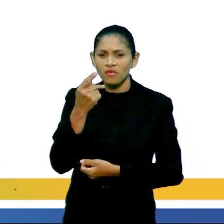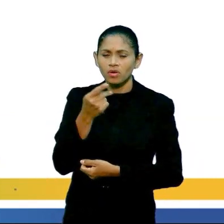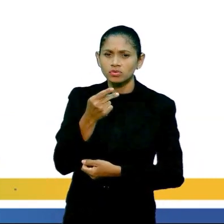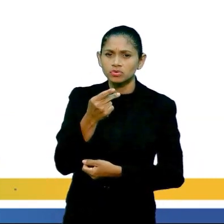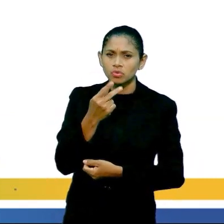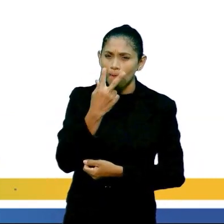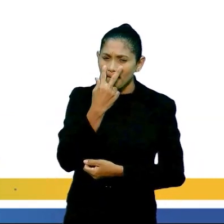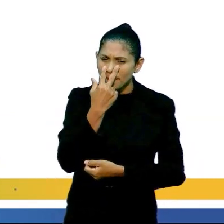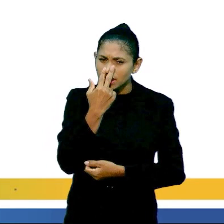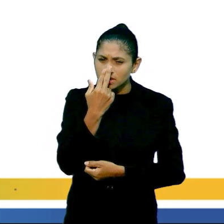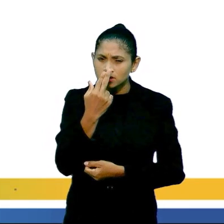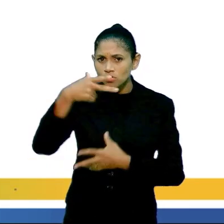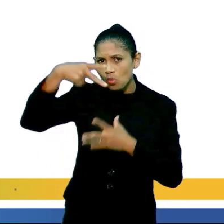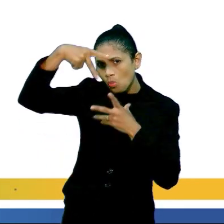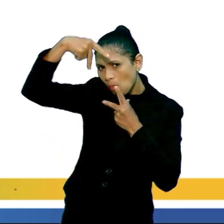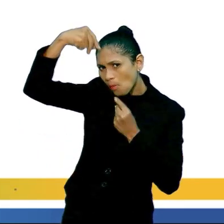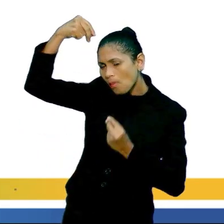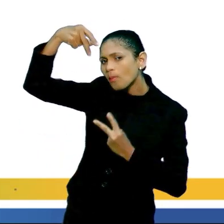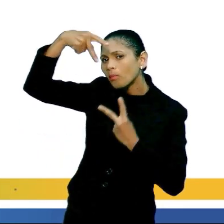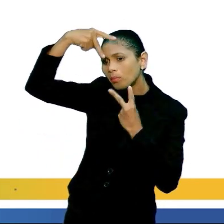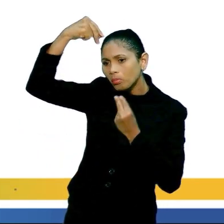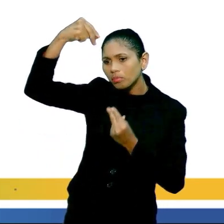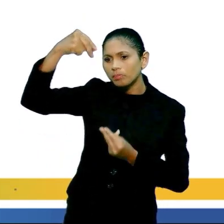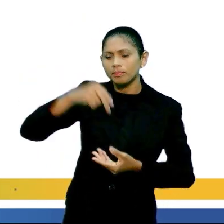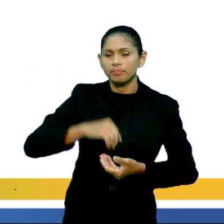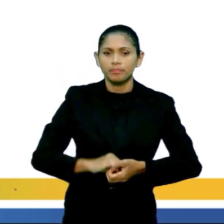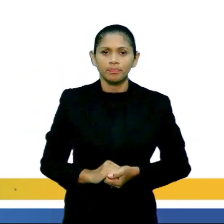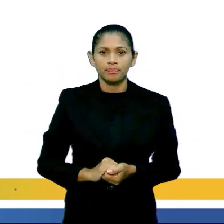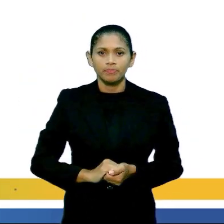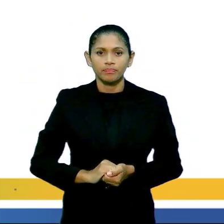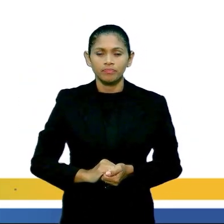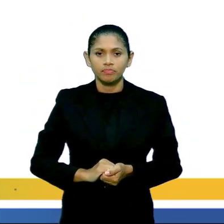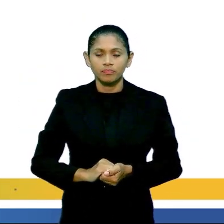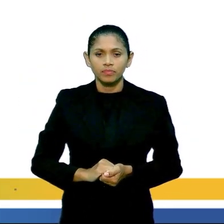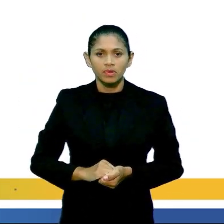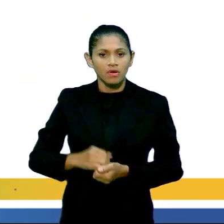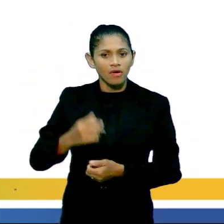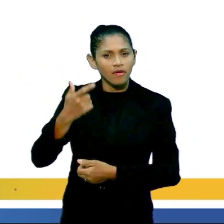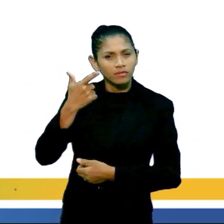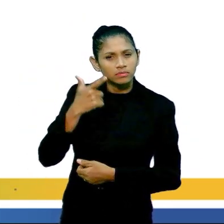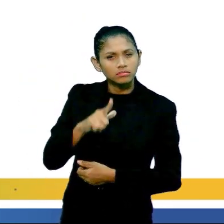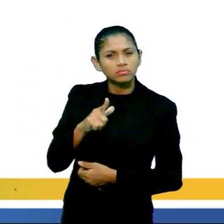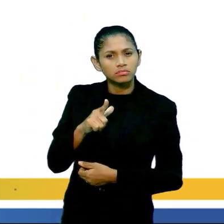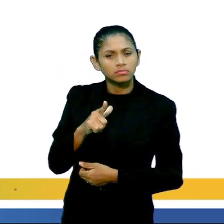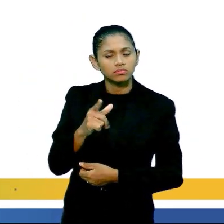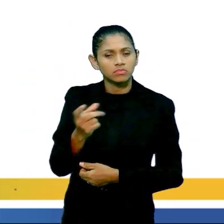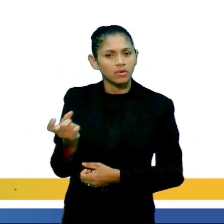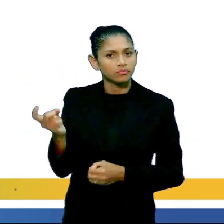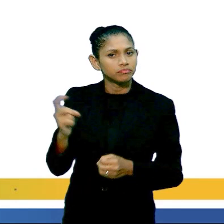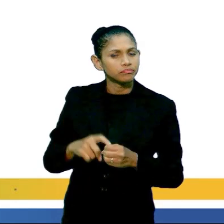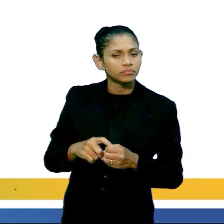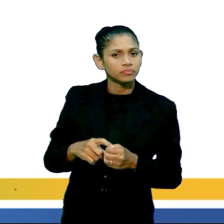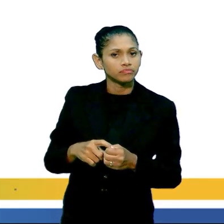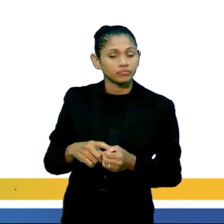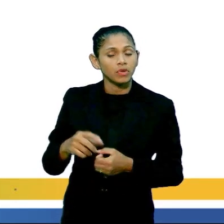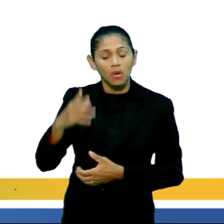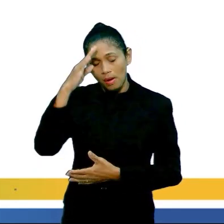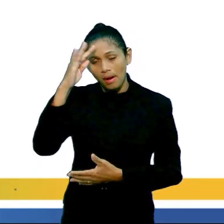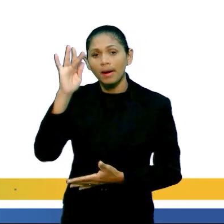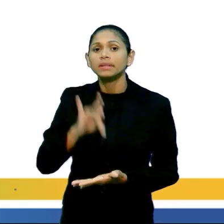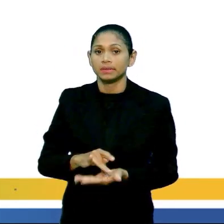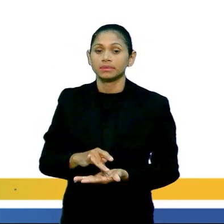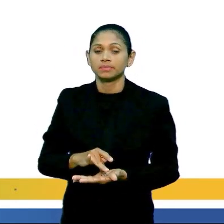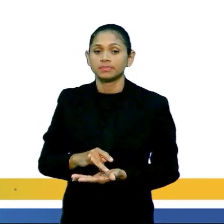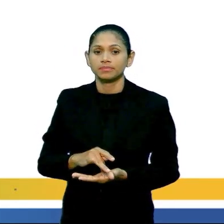né? Traduzindo aí, dizem-no, repetem-no e eu acredito. Mas eu sou uma cabra muito estranha,